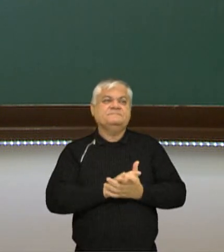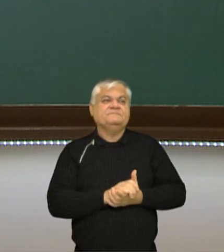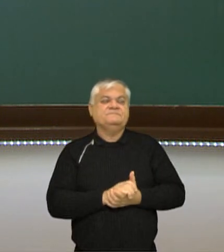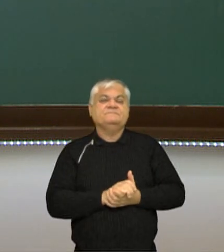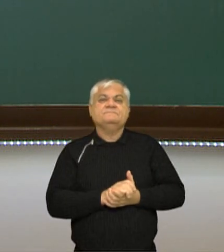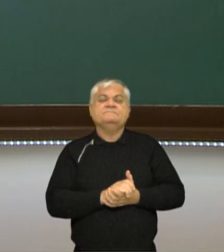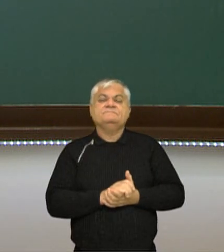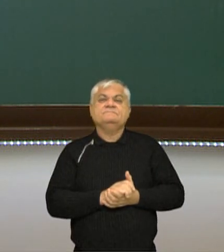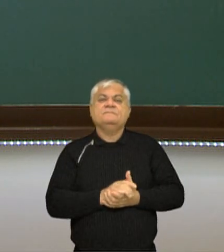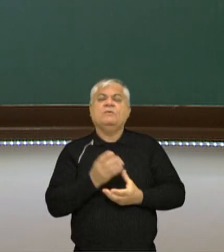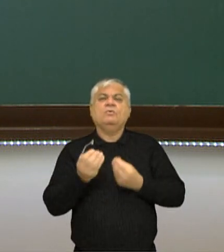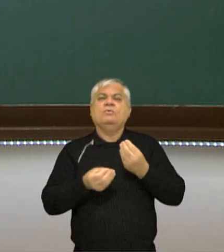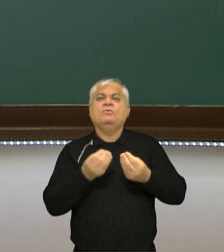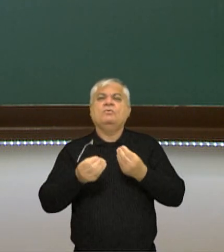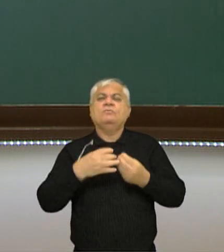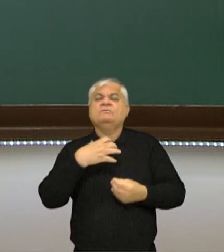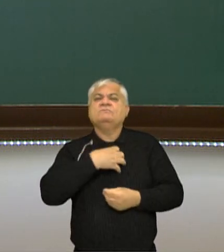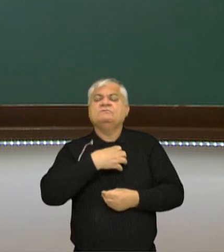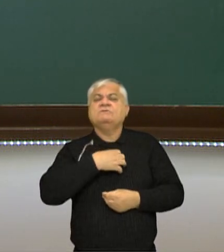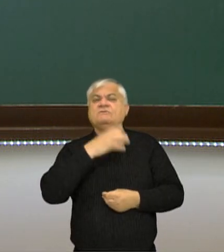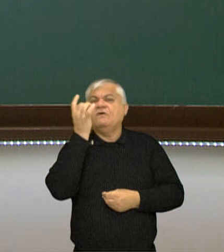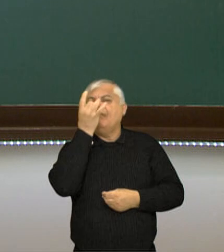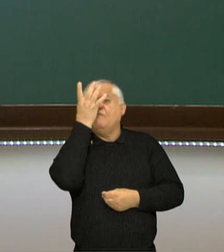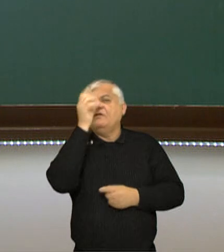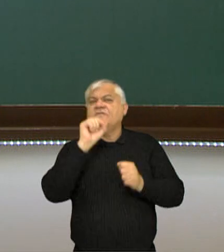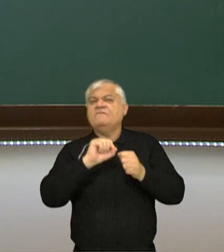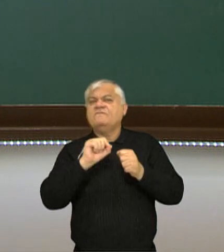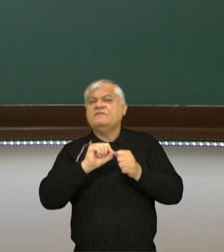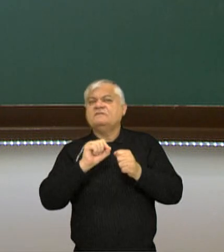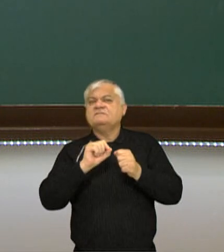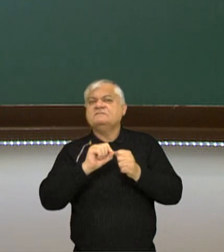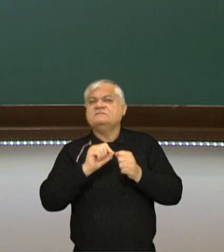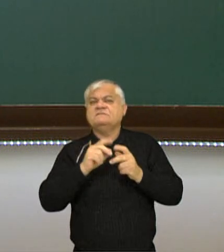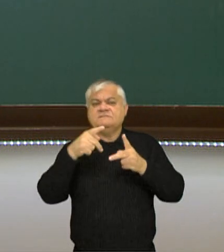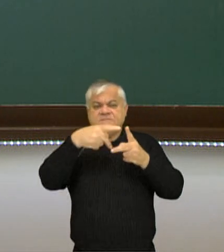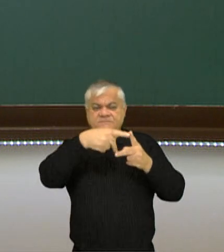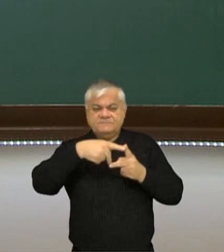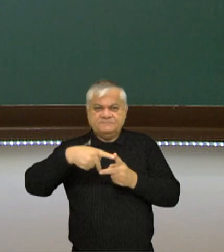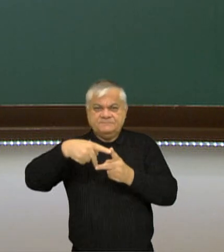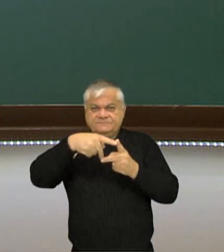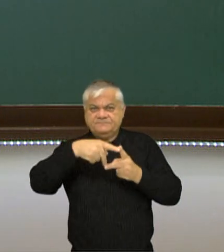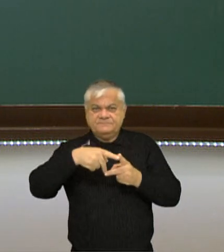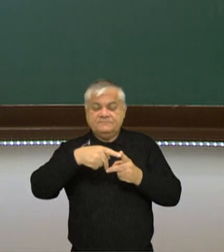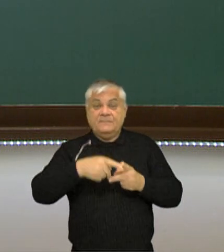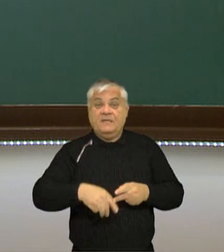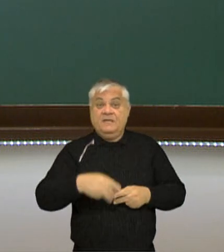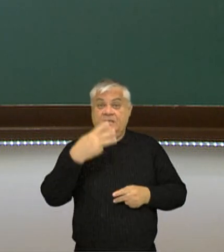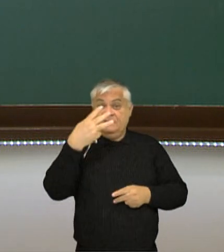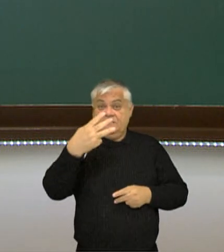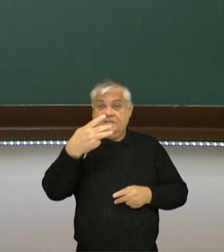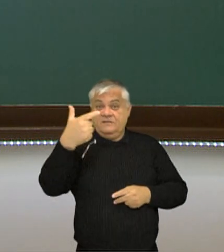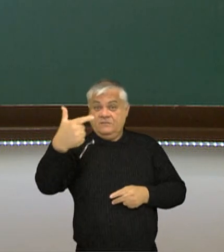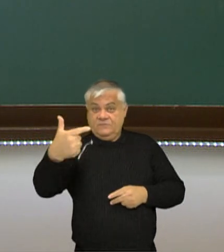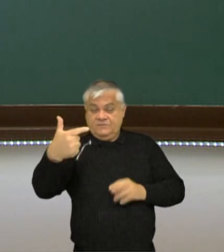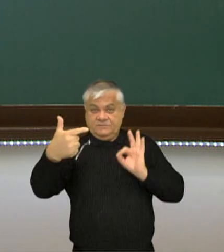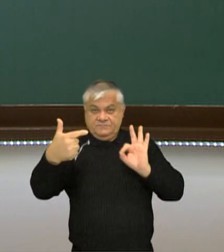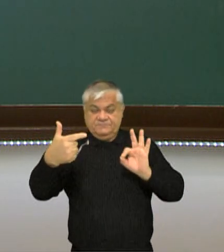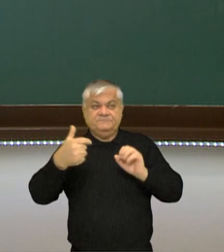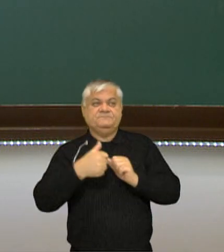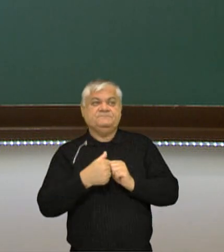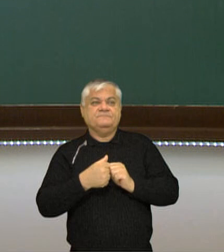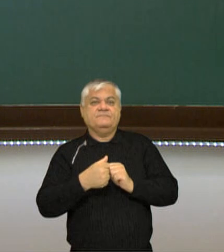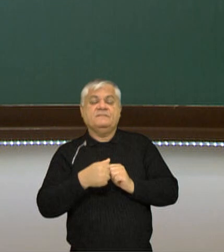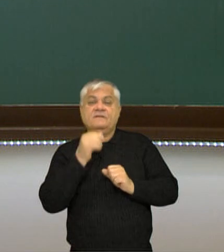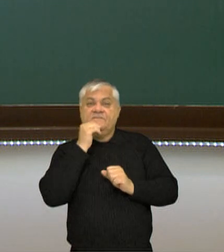é o jeito mais fácil de traçar, de dividir o tabuleiro? Eu tenho 32 centímetros aqui, certo? Eu